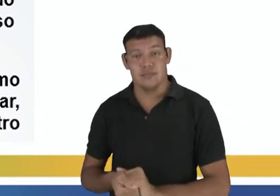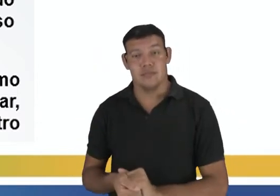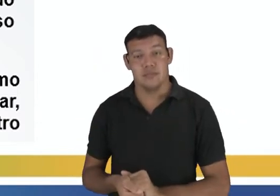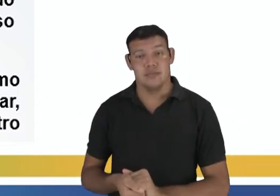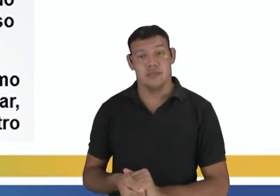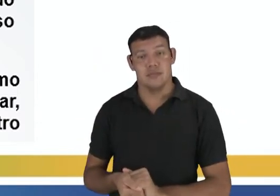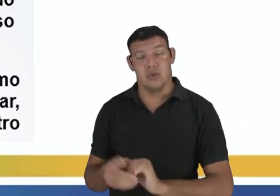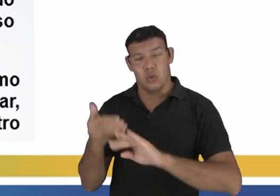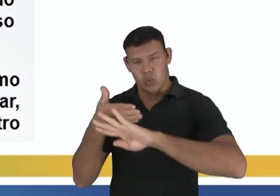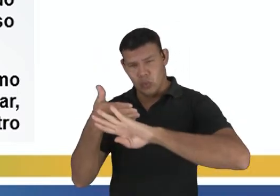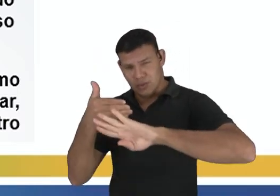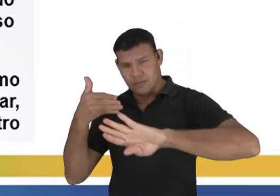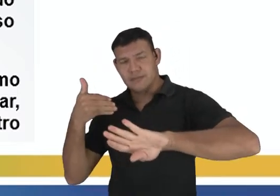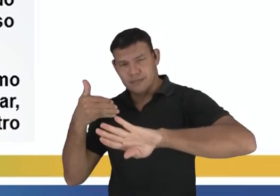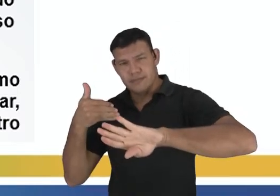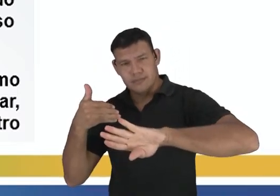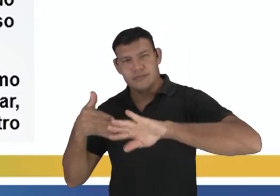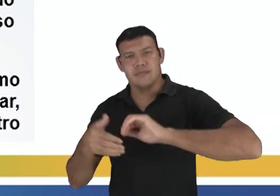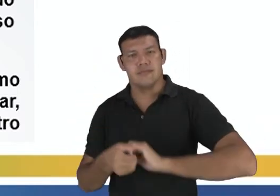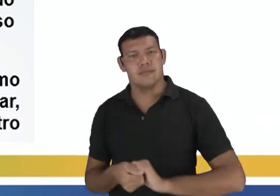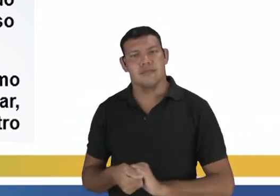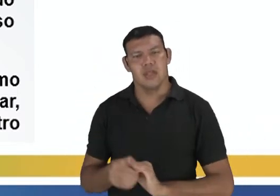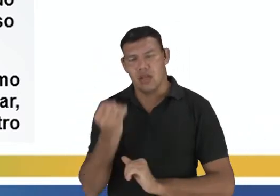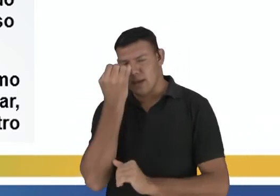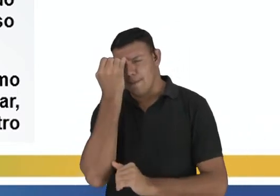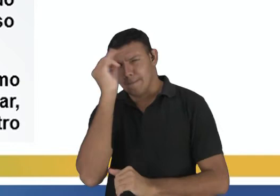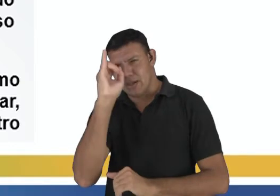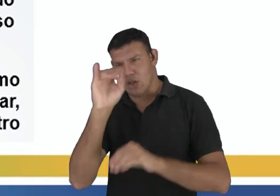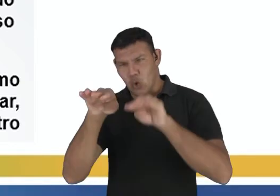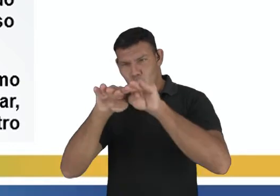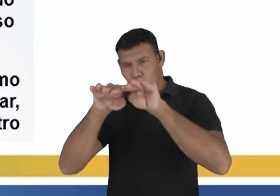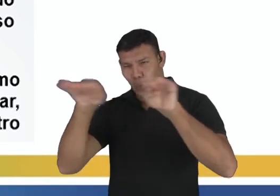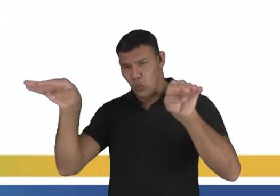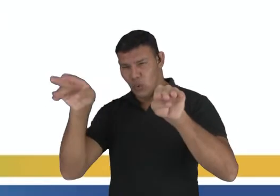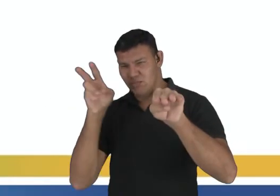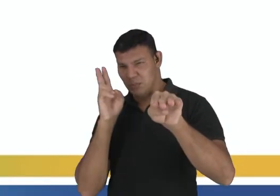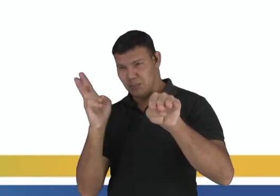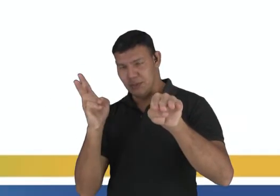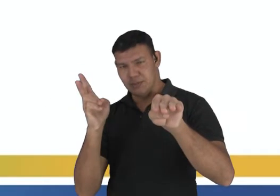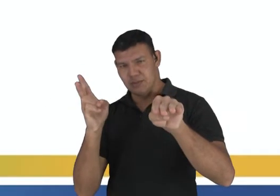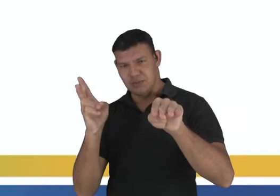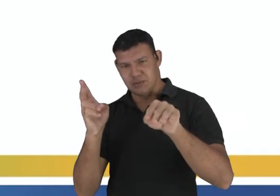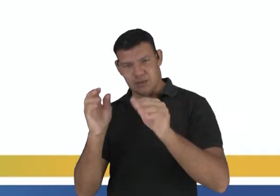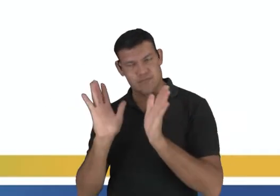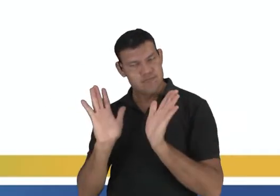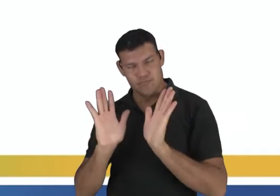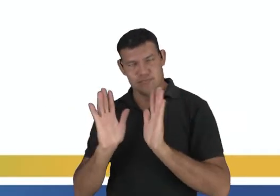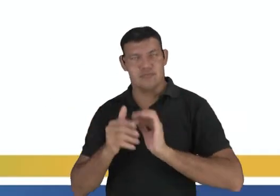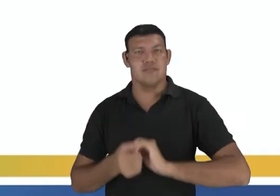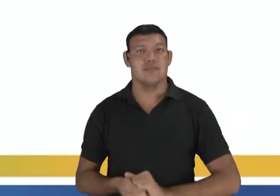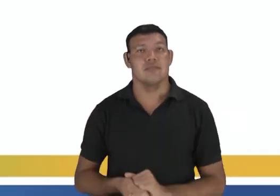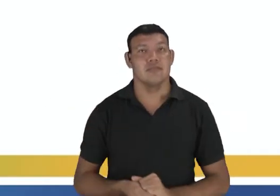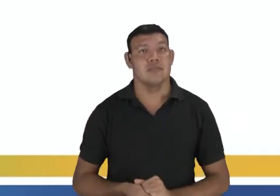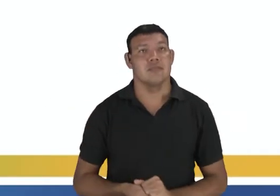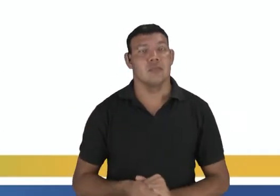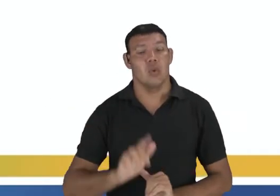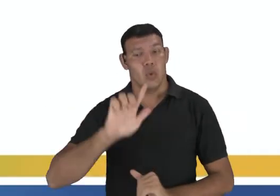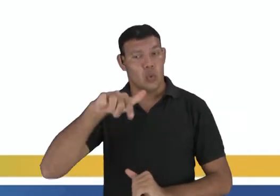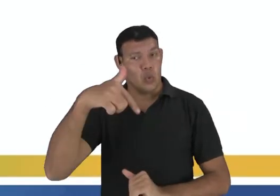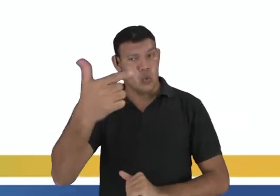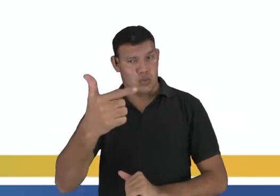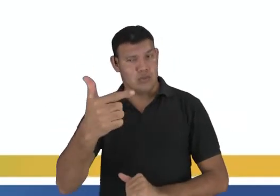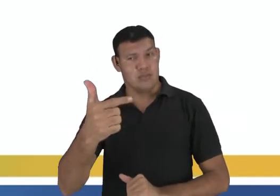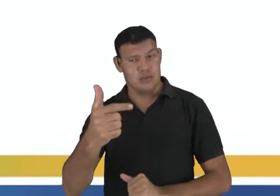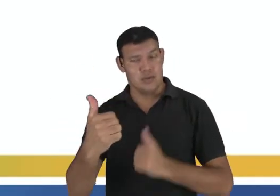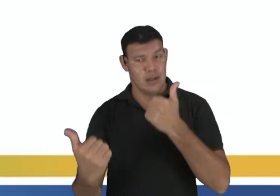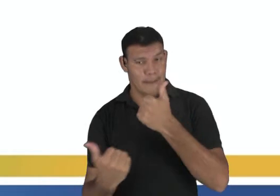para afastar dessa ideia de horizonte fixo. Outros grandes nomes que vieram apoiar o